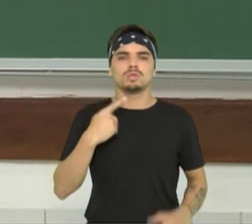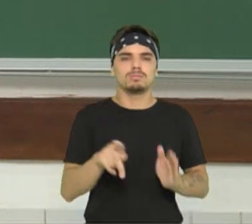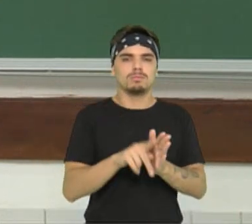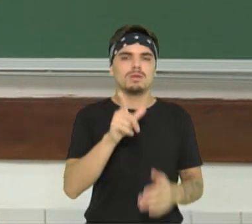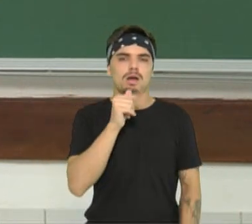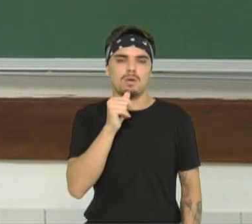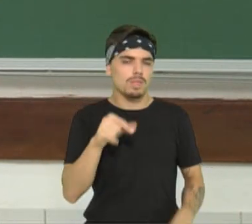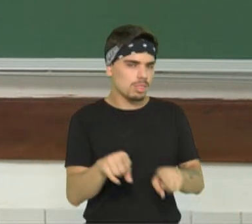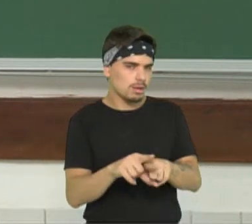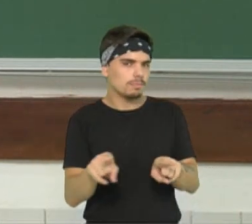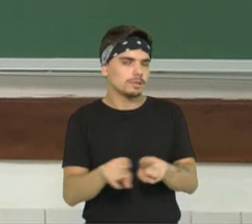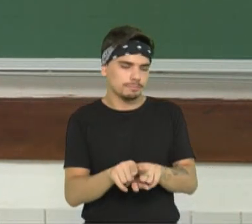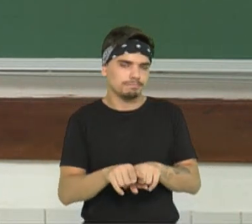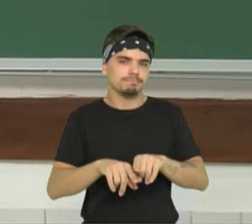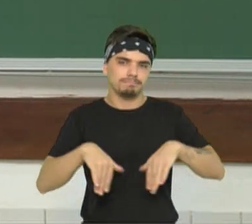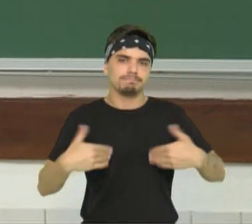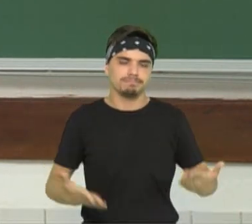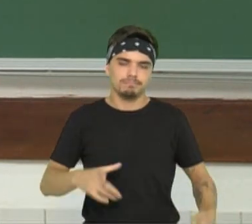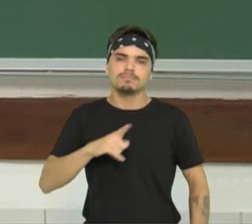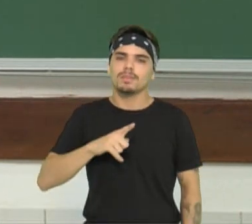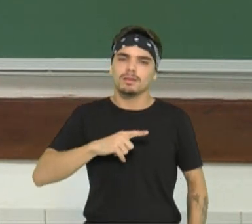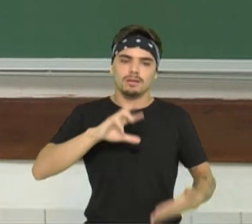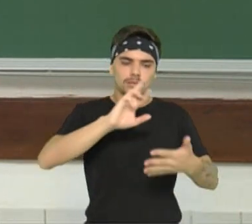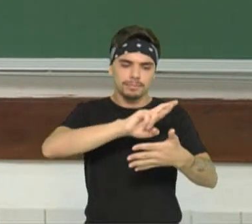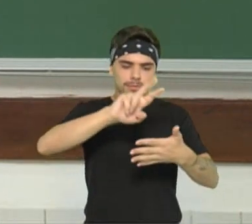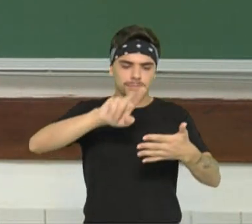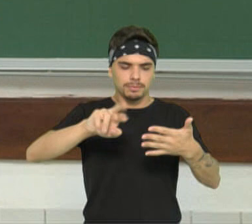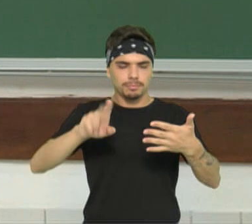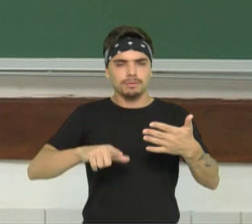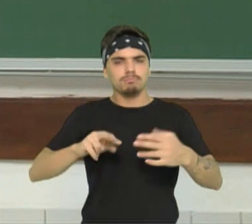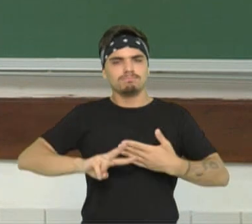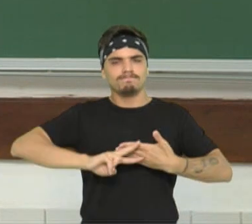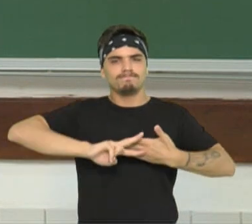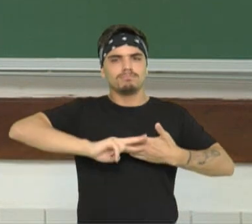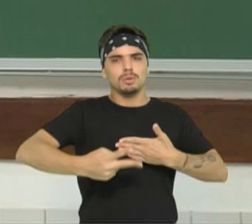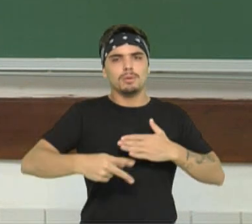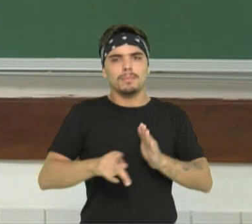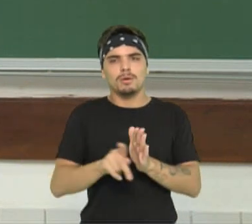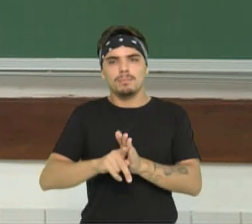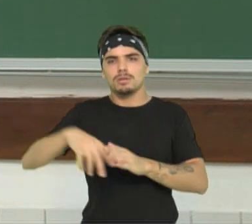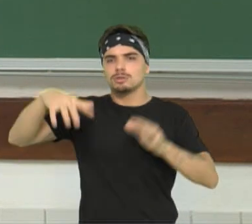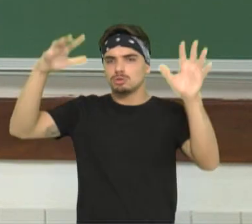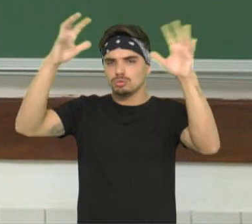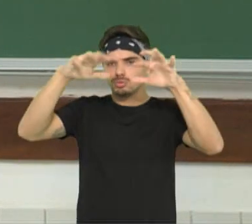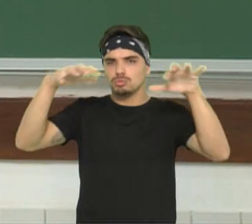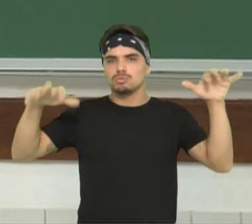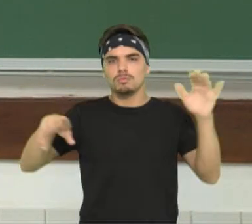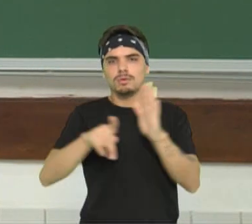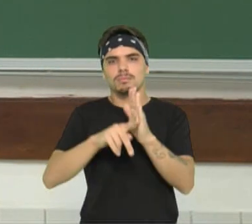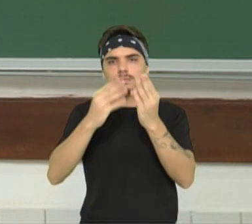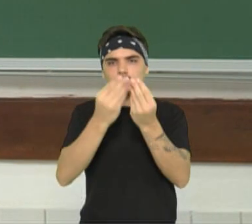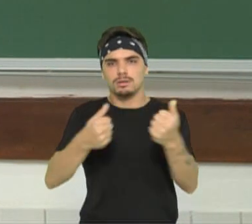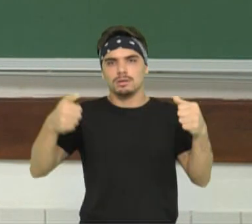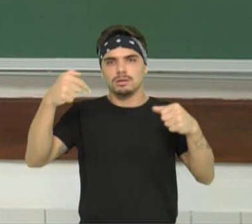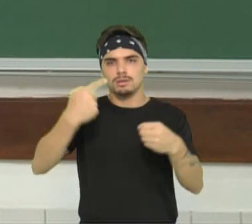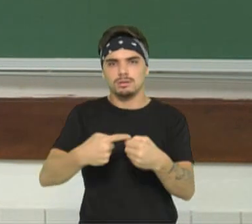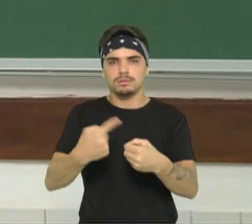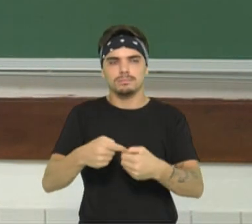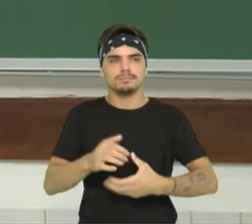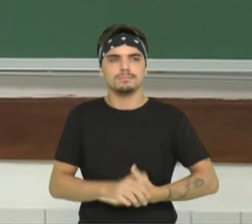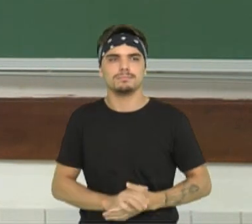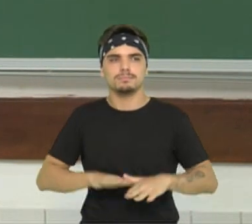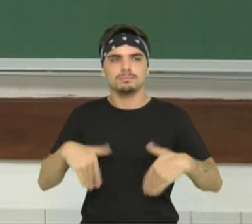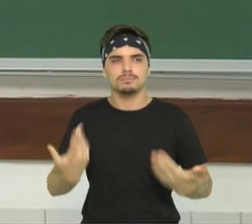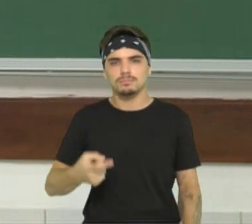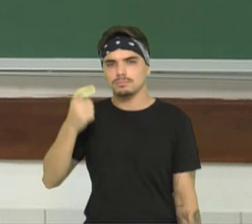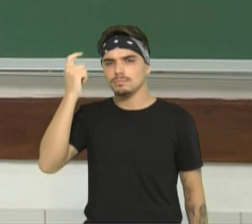água também. Então, existem diferentes consequências para a chuva ácida nos ambientes urbanos. Vamos